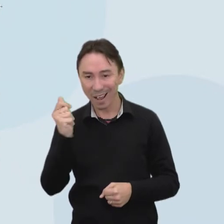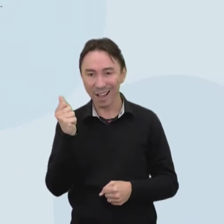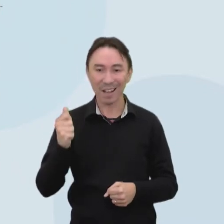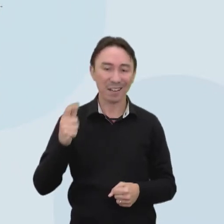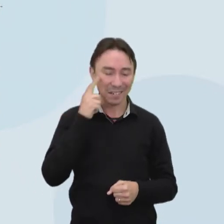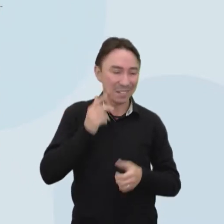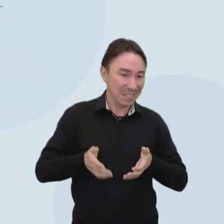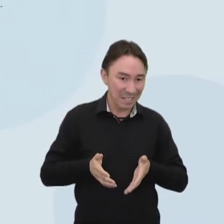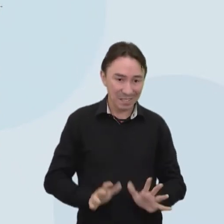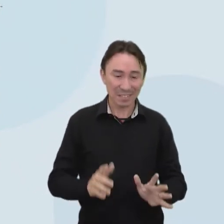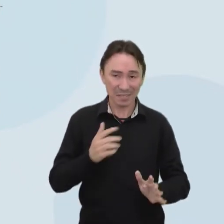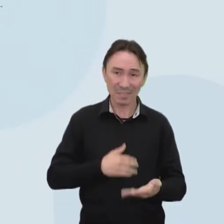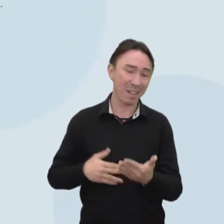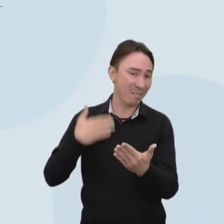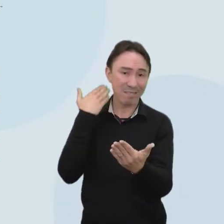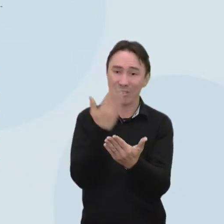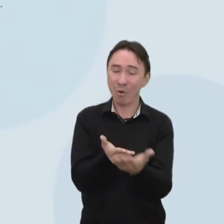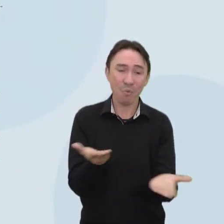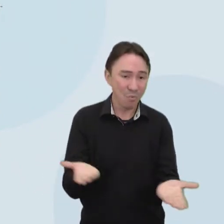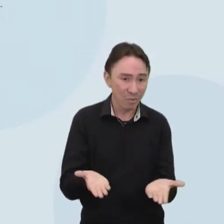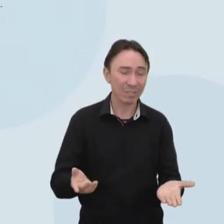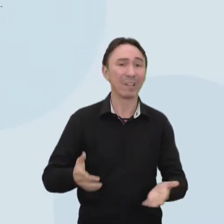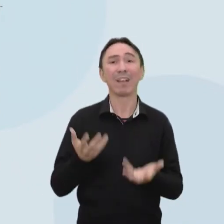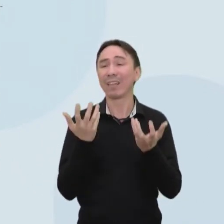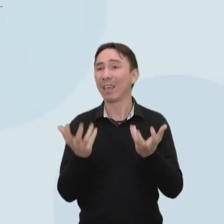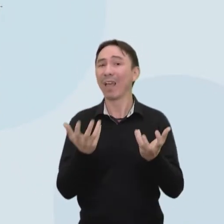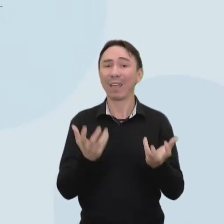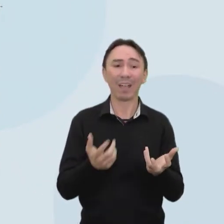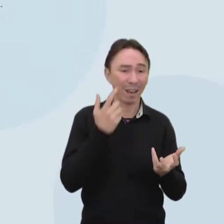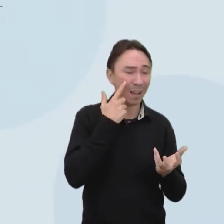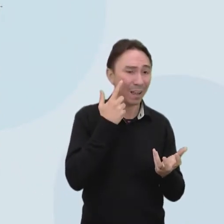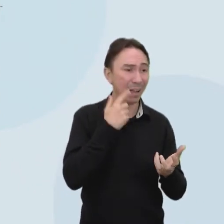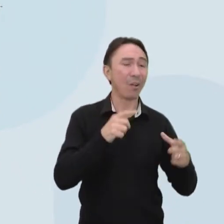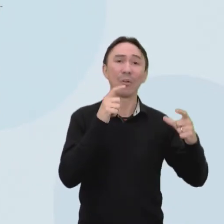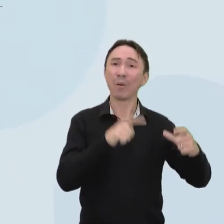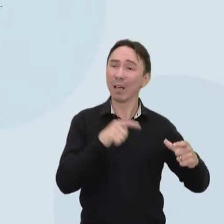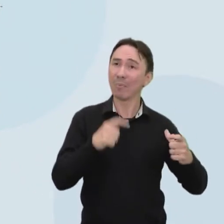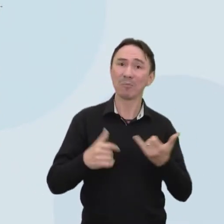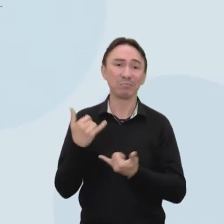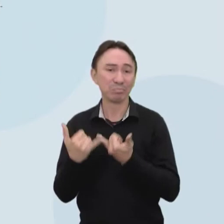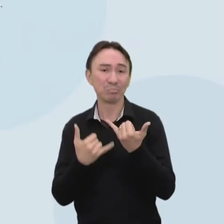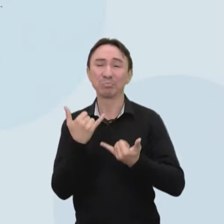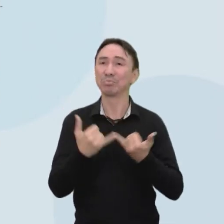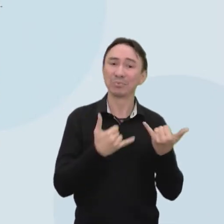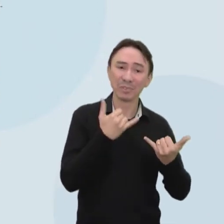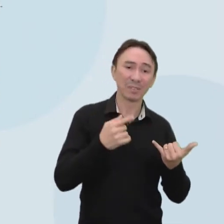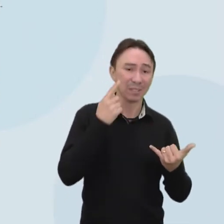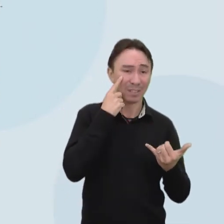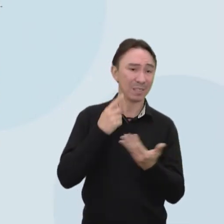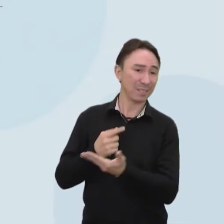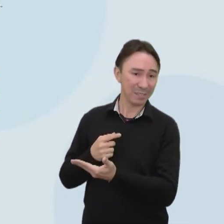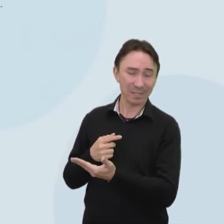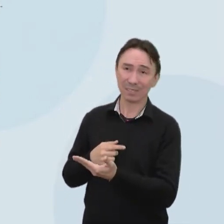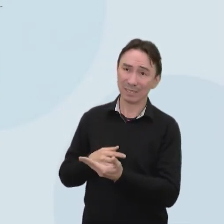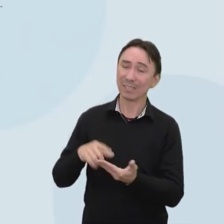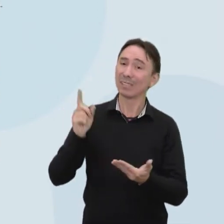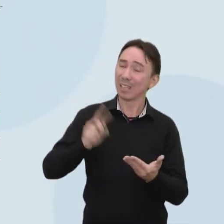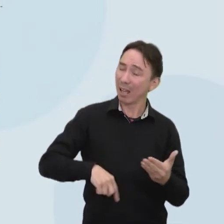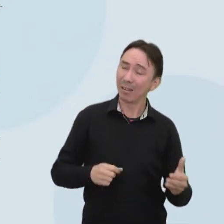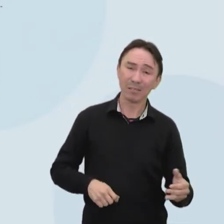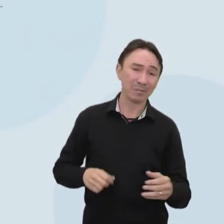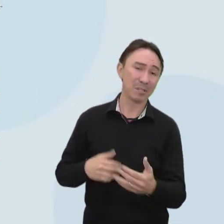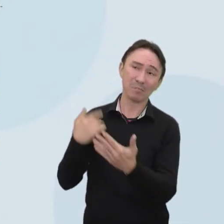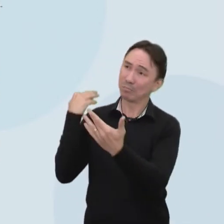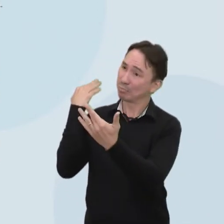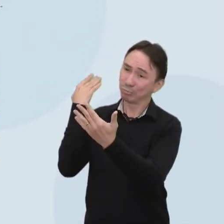de lazer na região da Travessa Sonora. Centenas de crianças de muitas gerações passaram pela mesma situação que vivem hoje